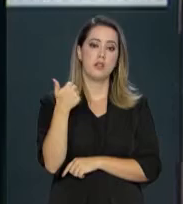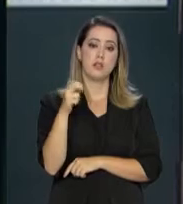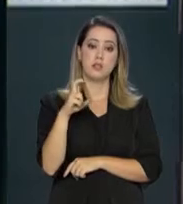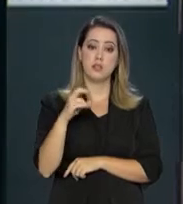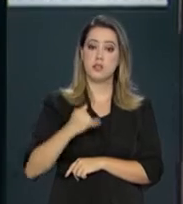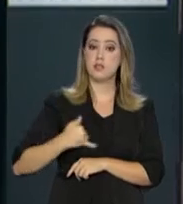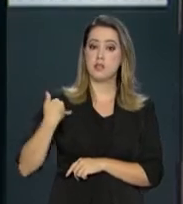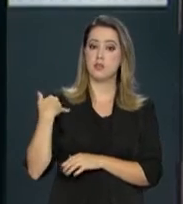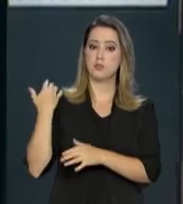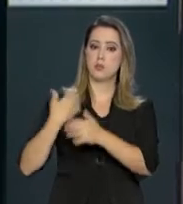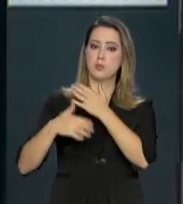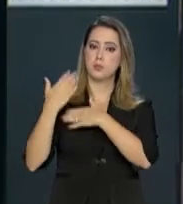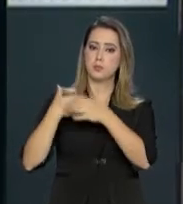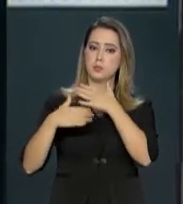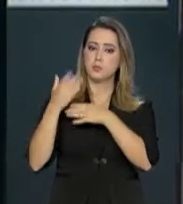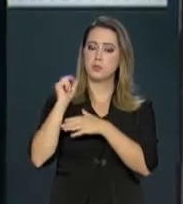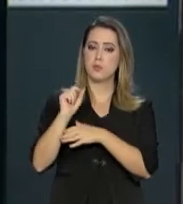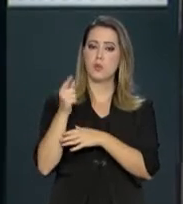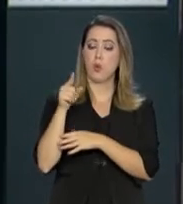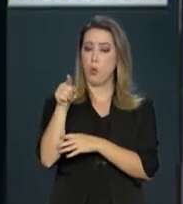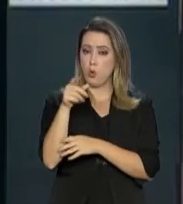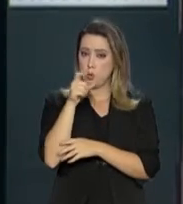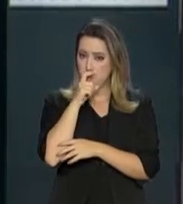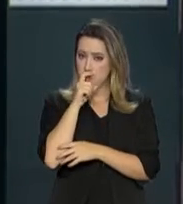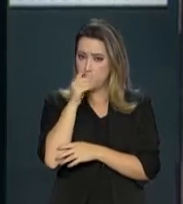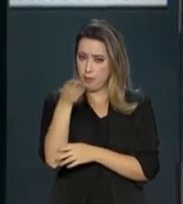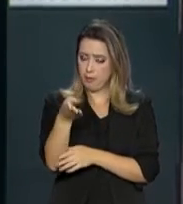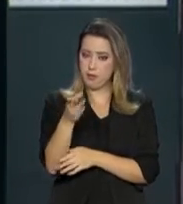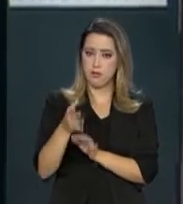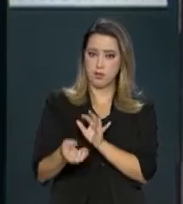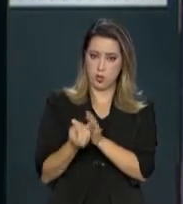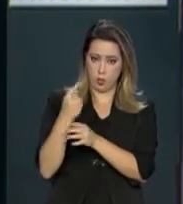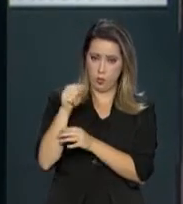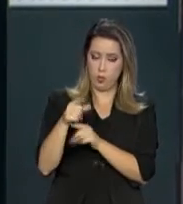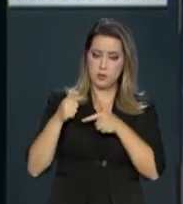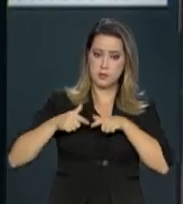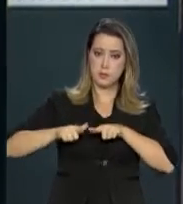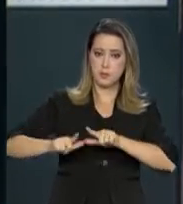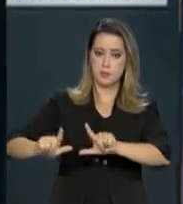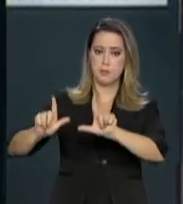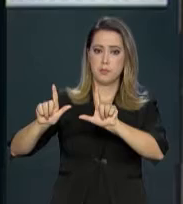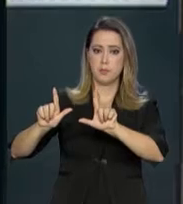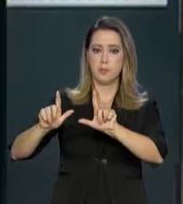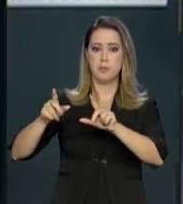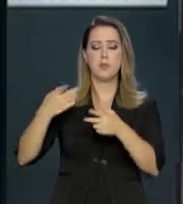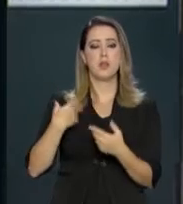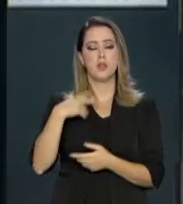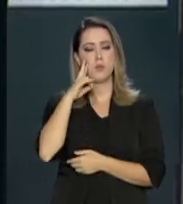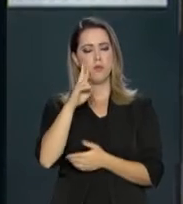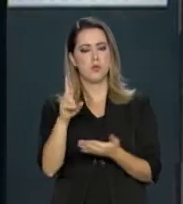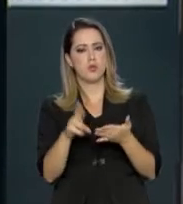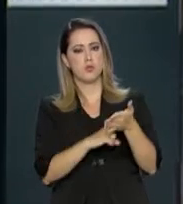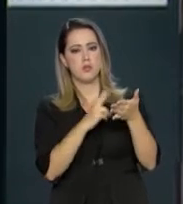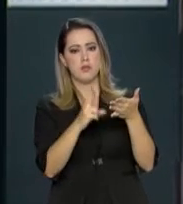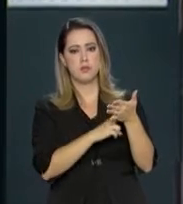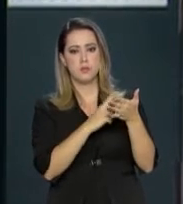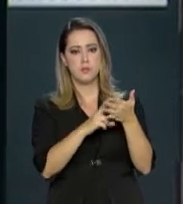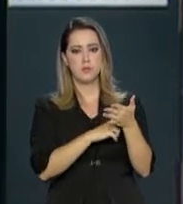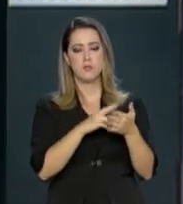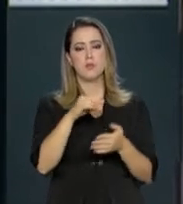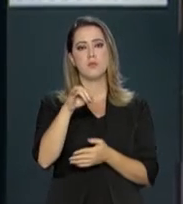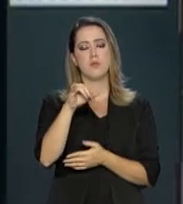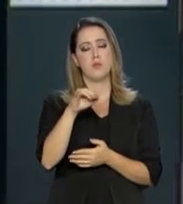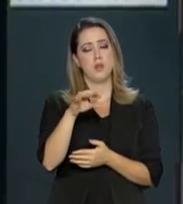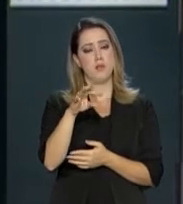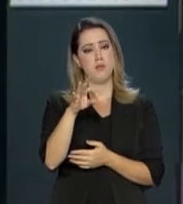atrás, quando seu pai instituiu este prêmio. Eu vejo que a revista Isto É Dinheiro, a editora